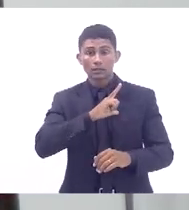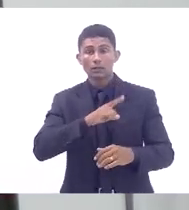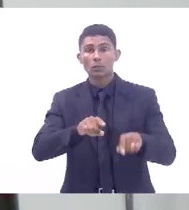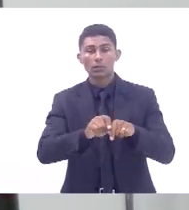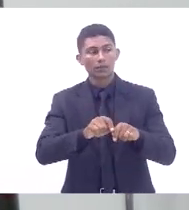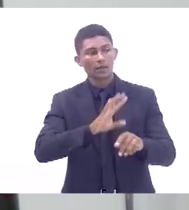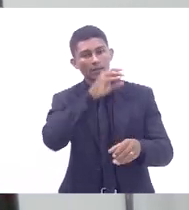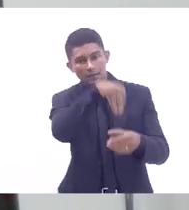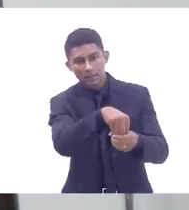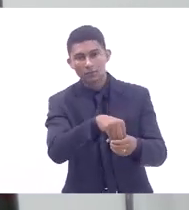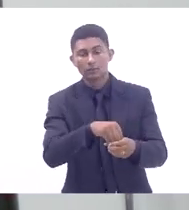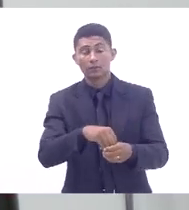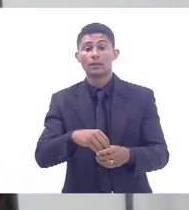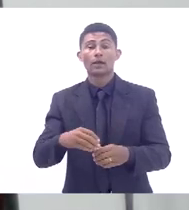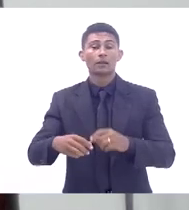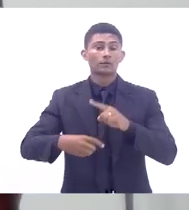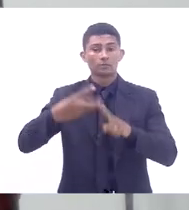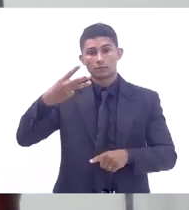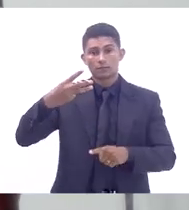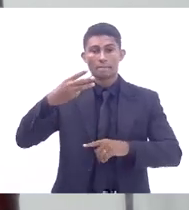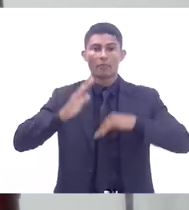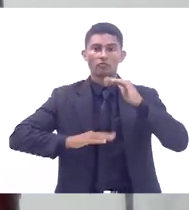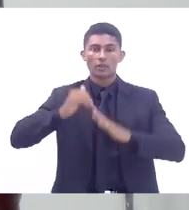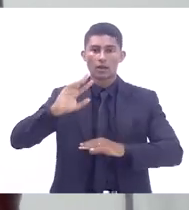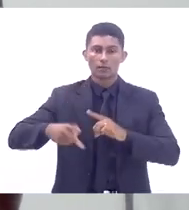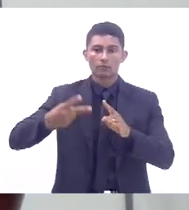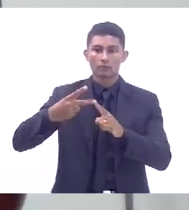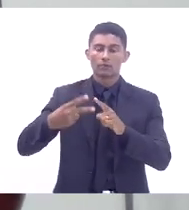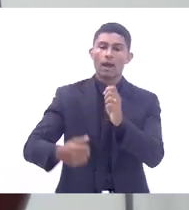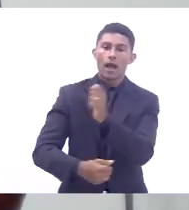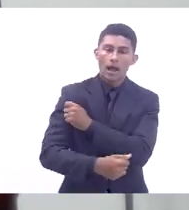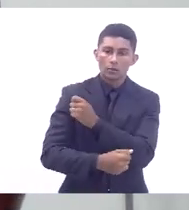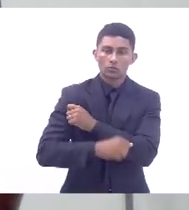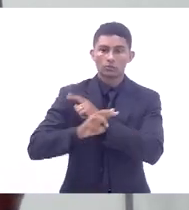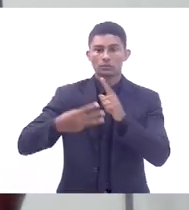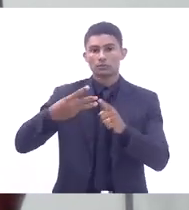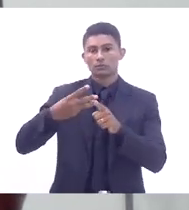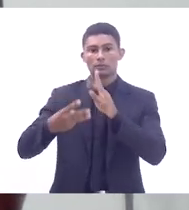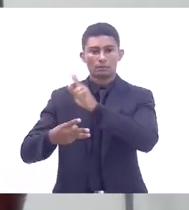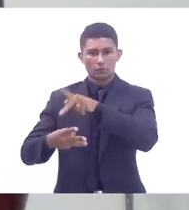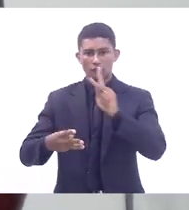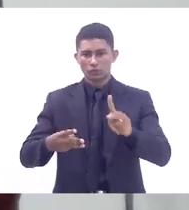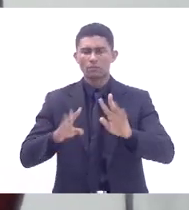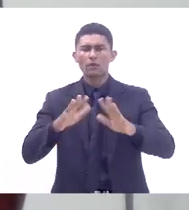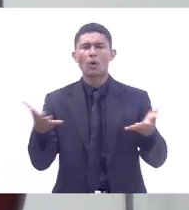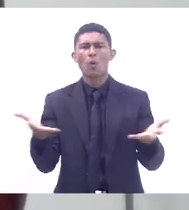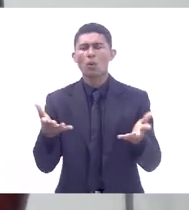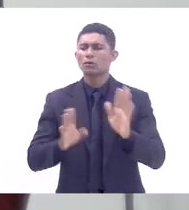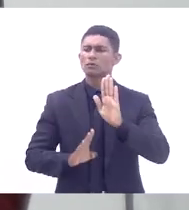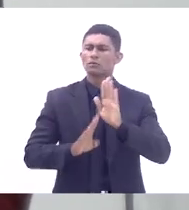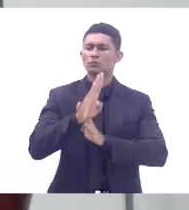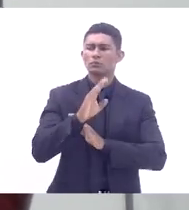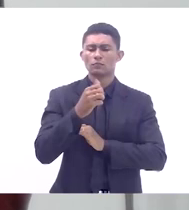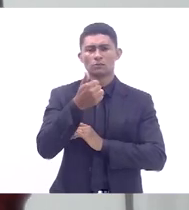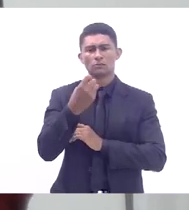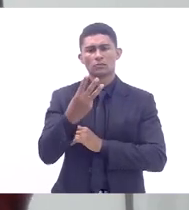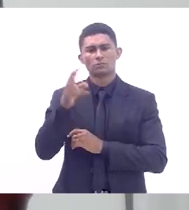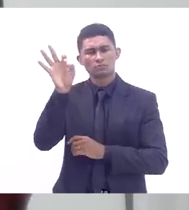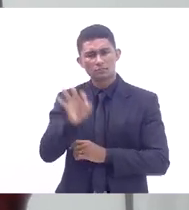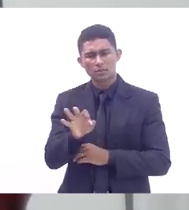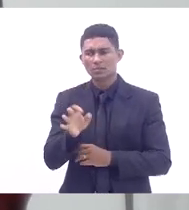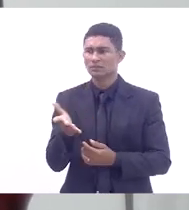alunos e professores como a Cássia falou ainda admissível hoje com esse aumento de treze por cento e passou as